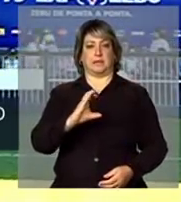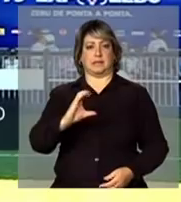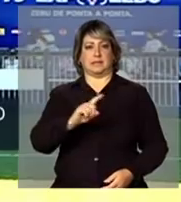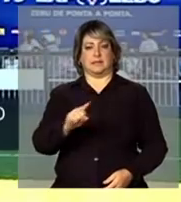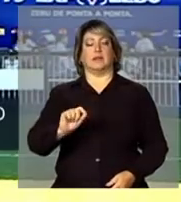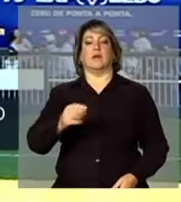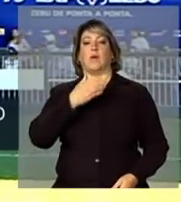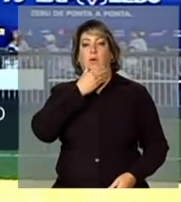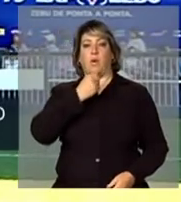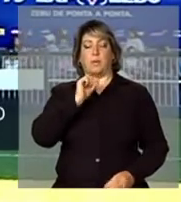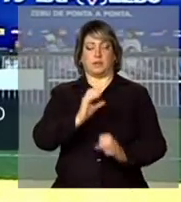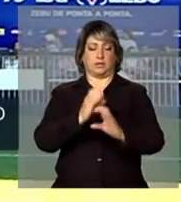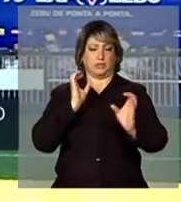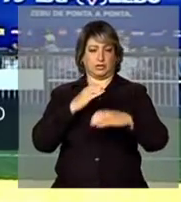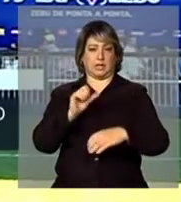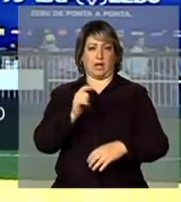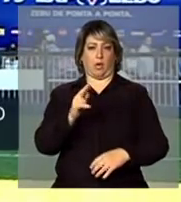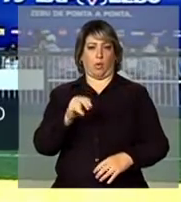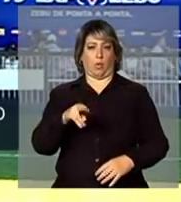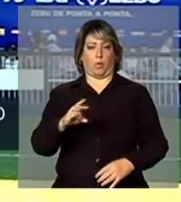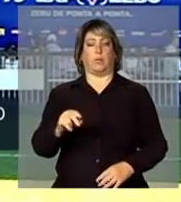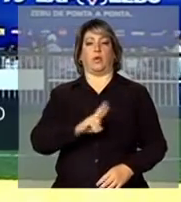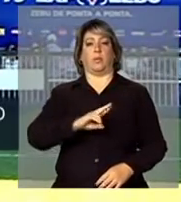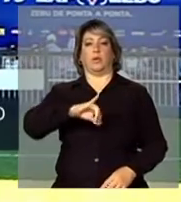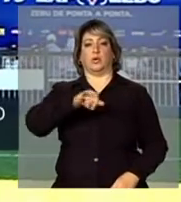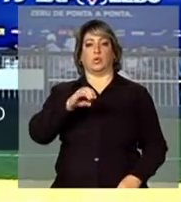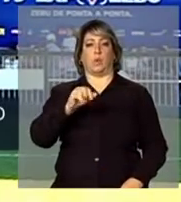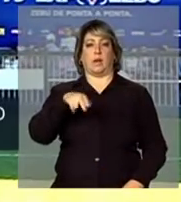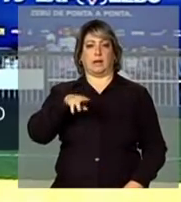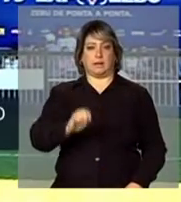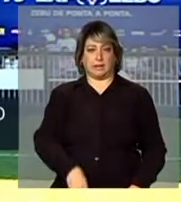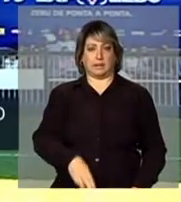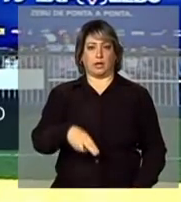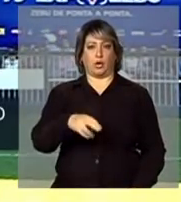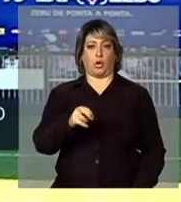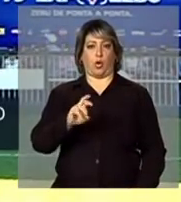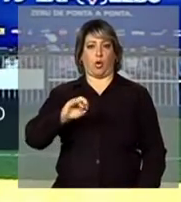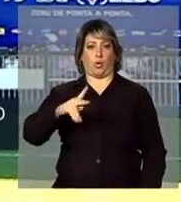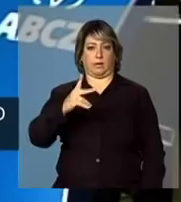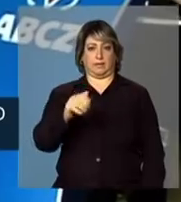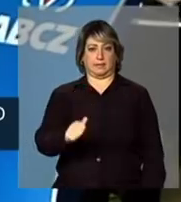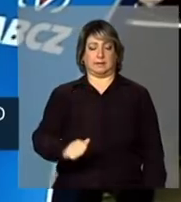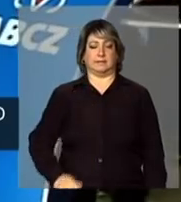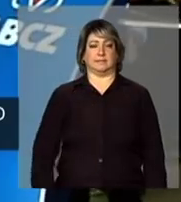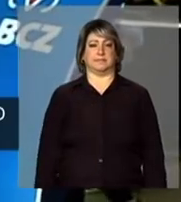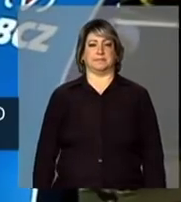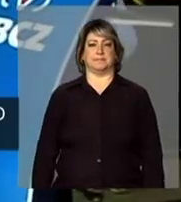engenheiro agrônomo e pecuarista Joaquim José da Costa Noronha.